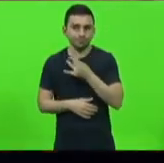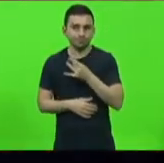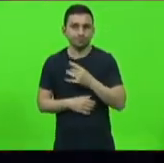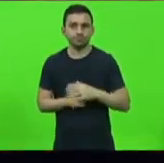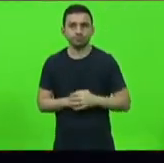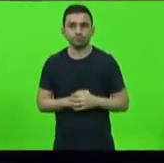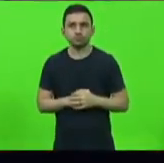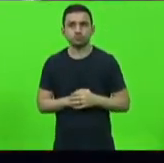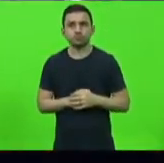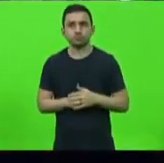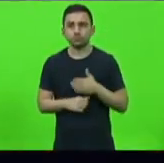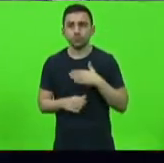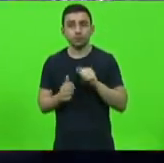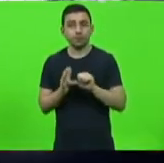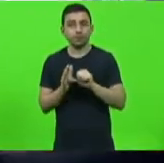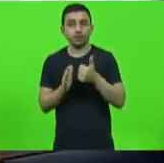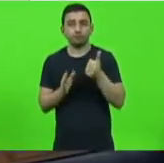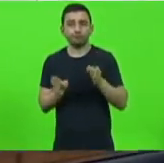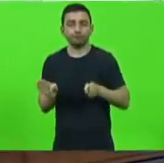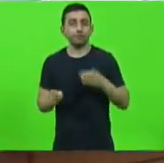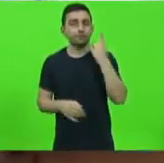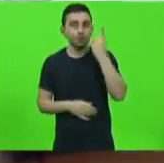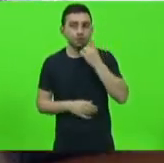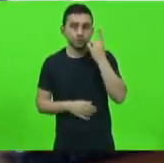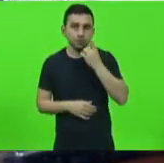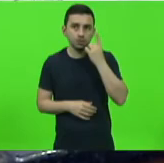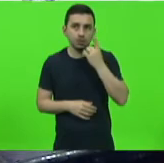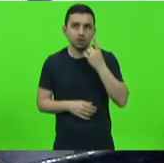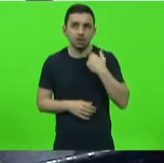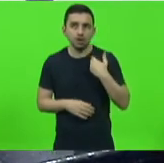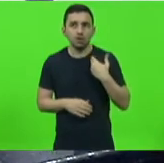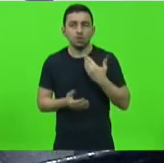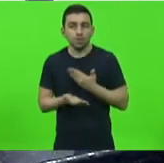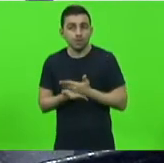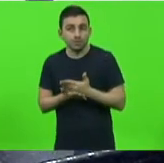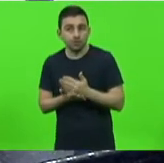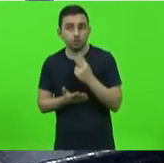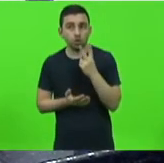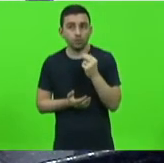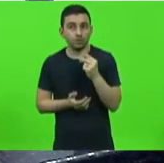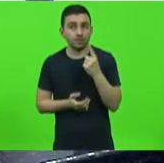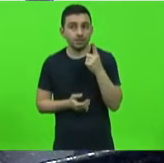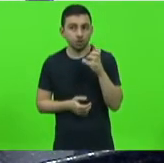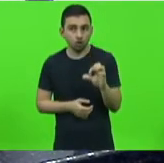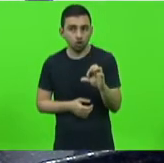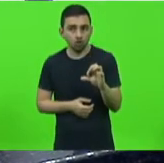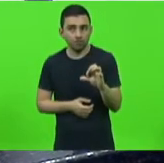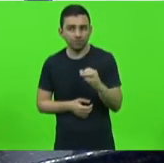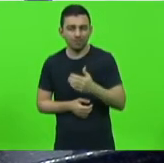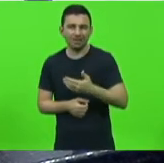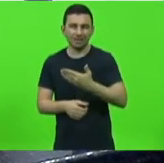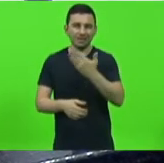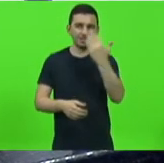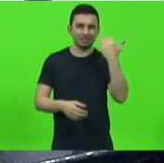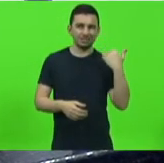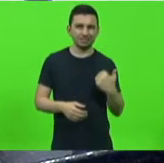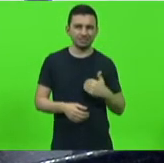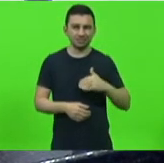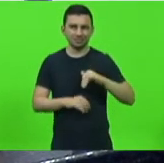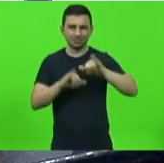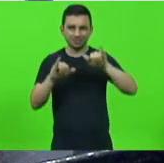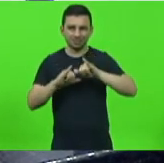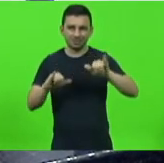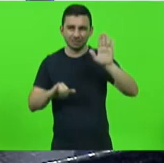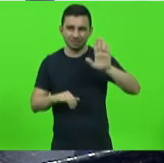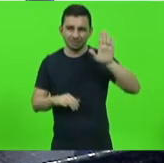é o meu primeiro mandato como deputado estadual. Entrei aqui em 2019 e na nossa campanha de 2018